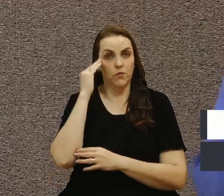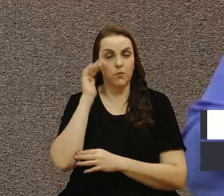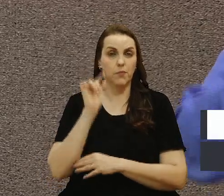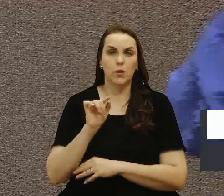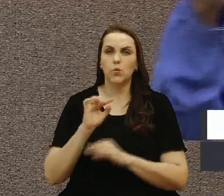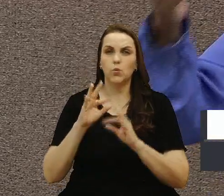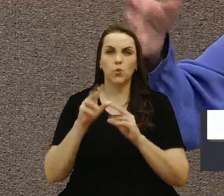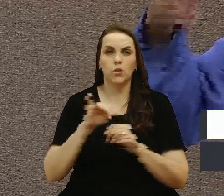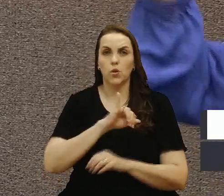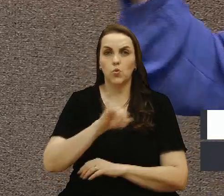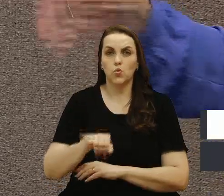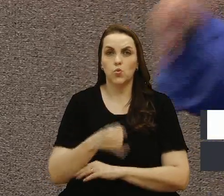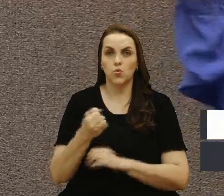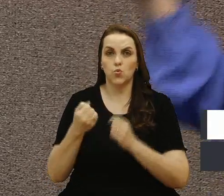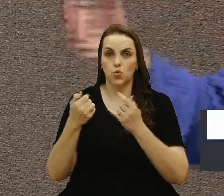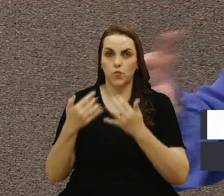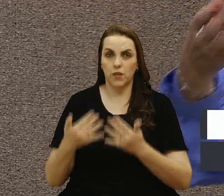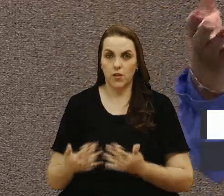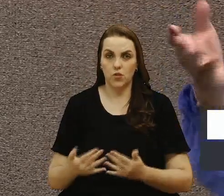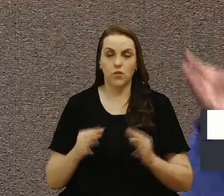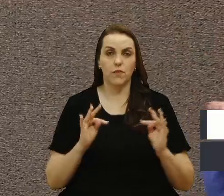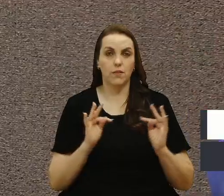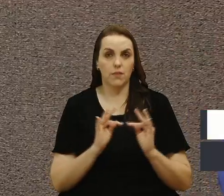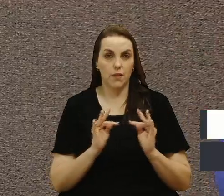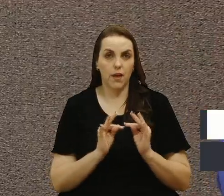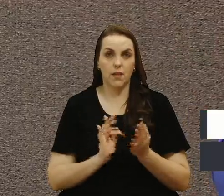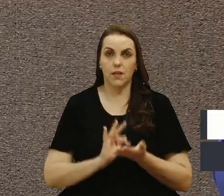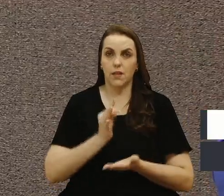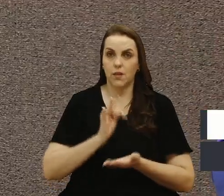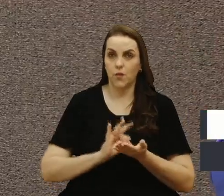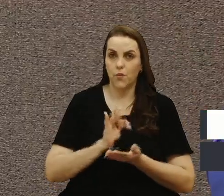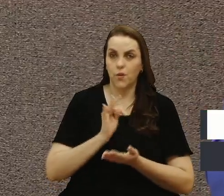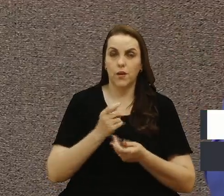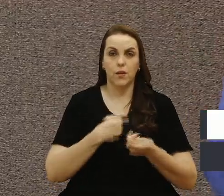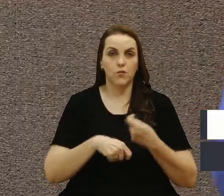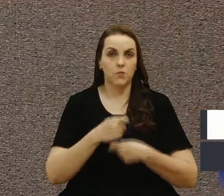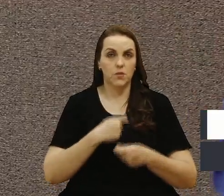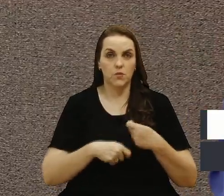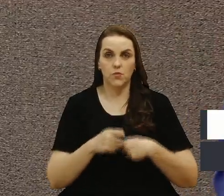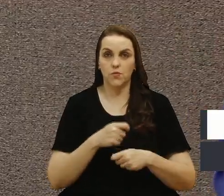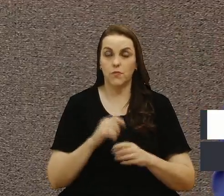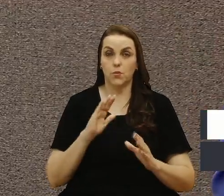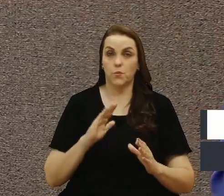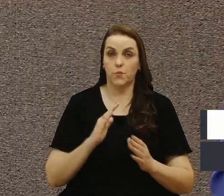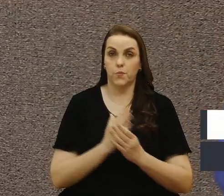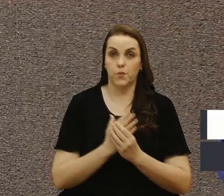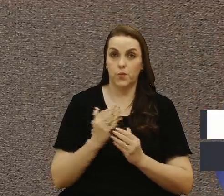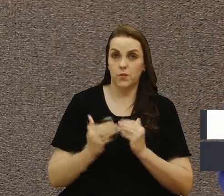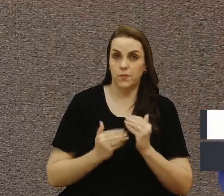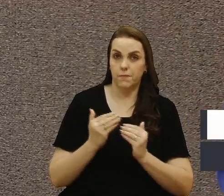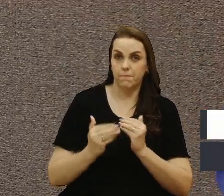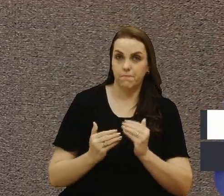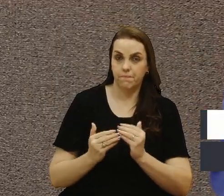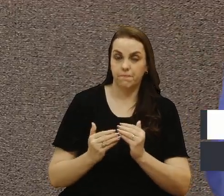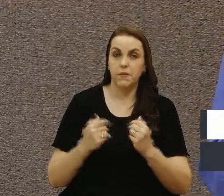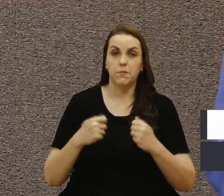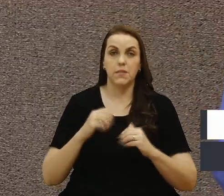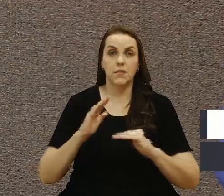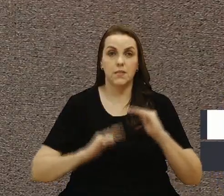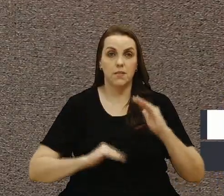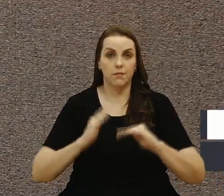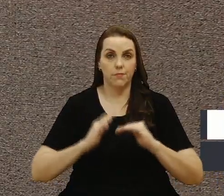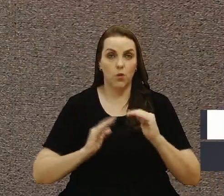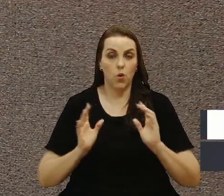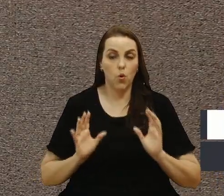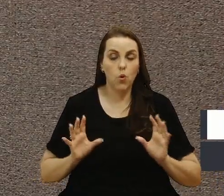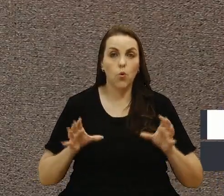as justificativas teóricas, técnicas, administrativas que são trazidas nesse processo. A gente precisa construir, precisa conversar. Eu,